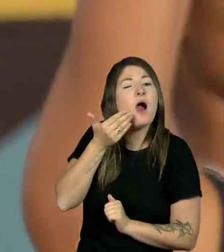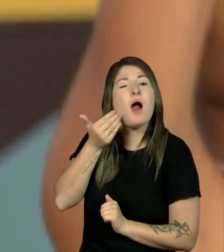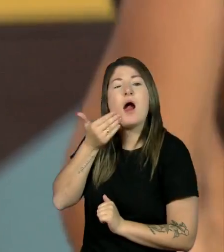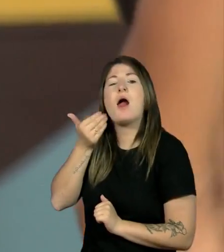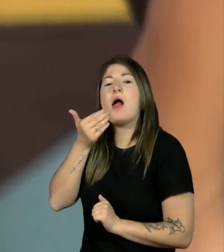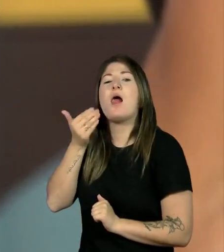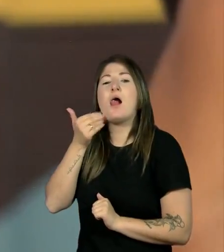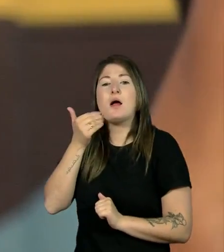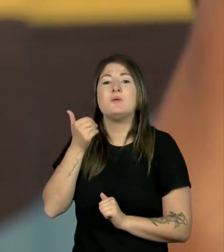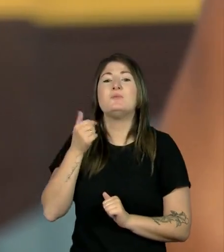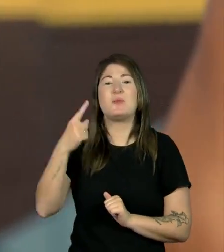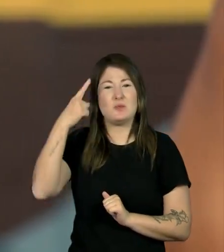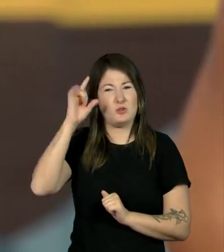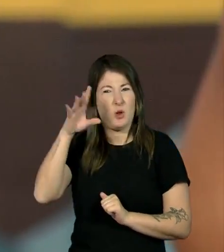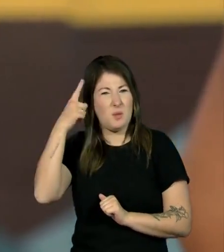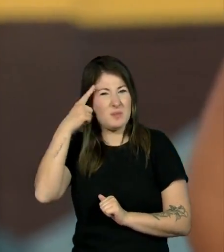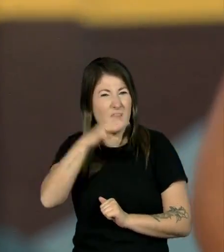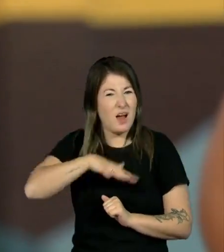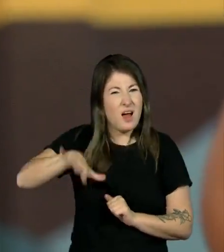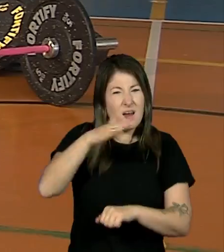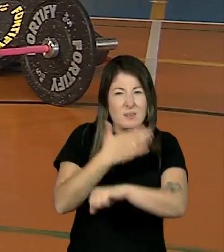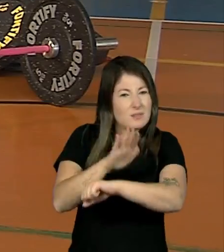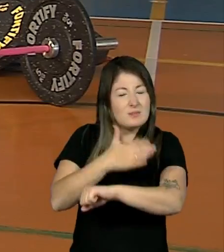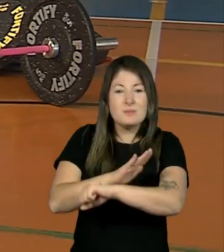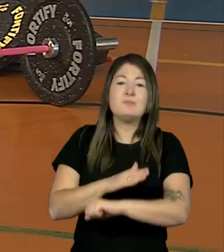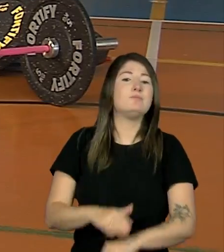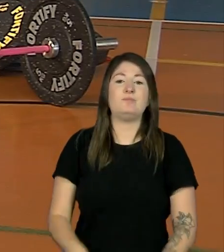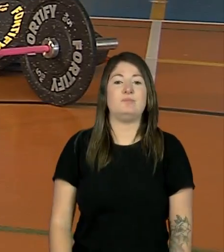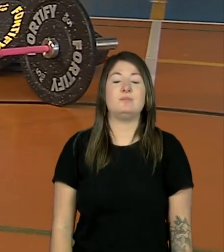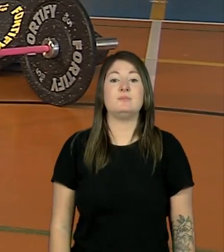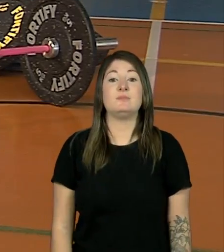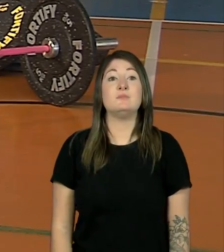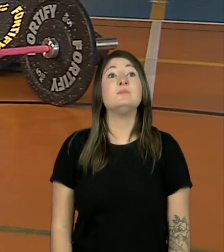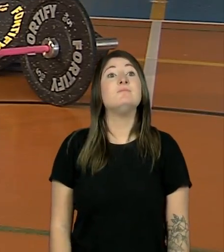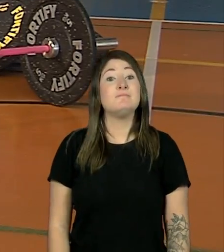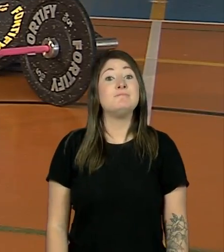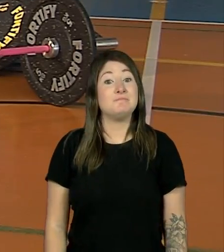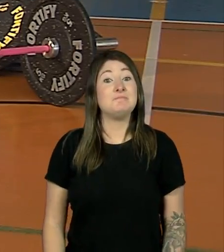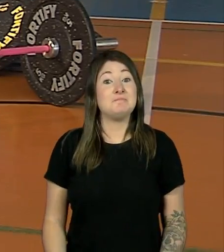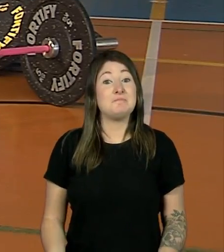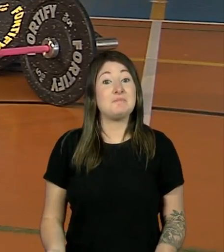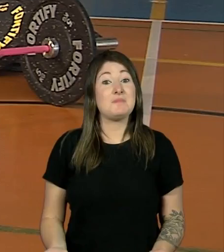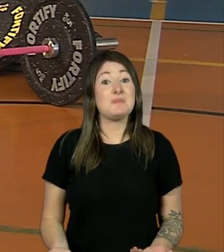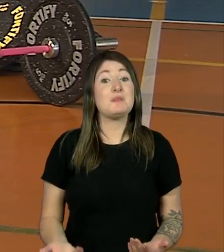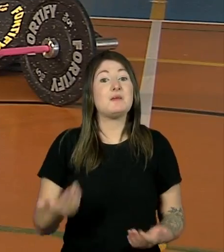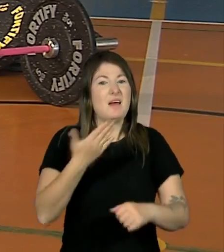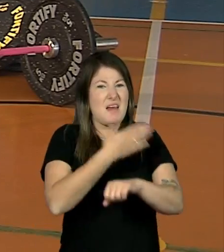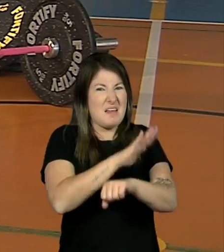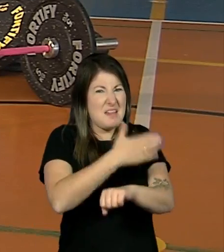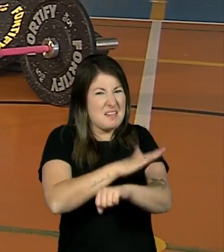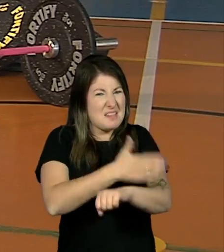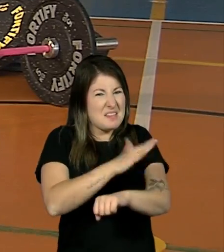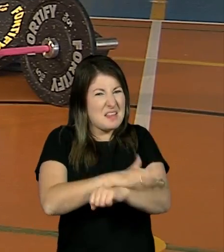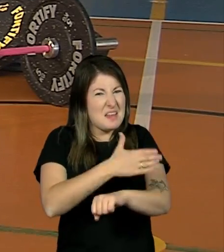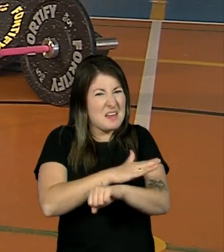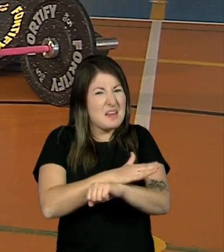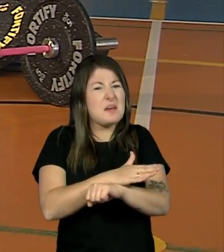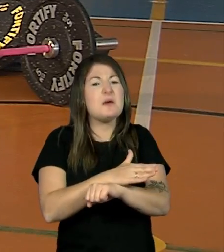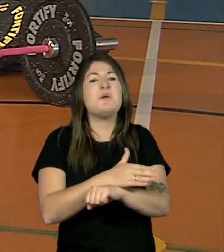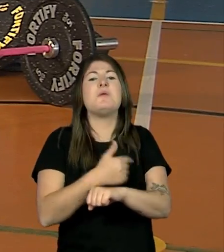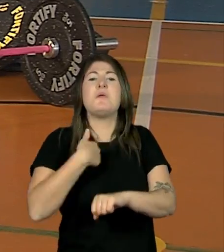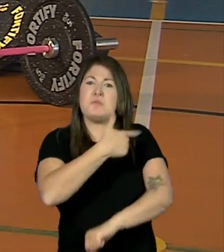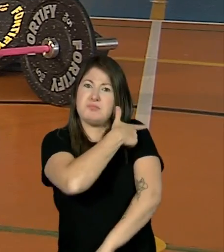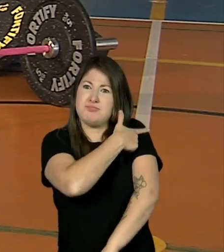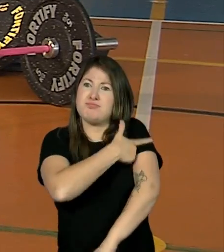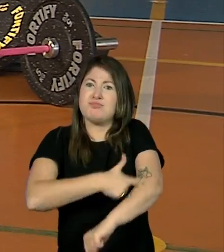que se pode ver durante o treino. Ele educa sem querer. Então, para você praticar uma modalidade como essa, e